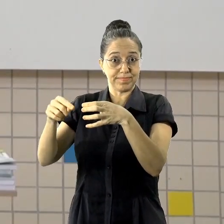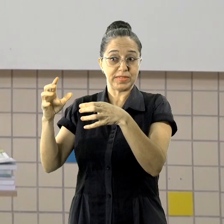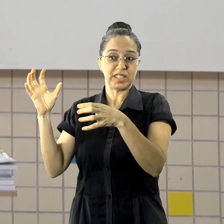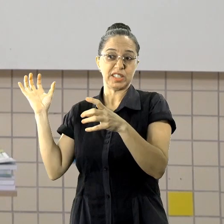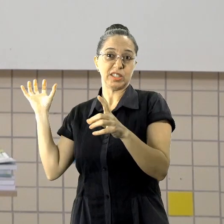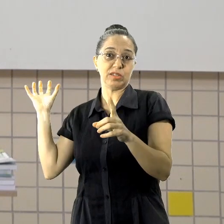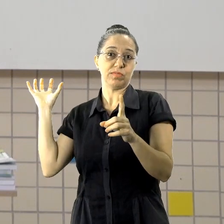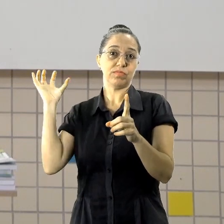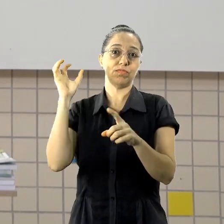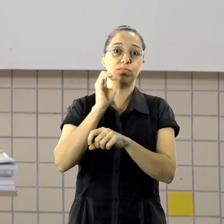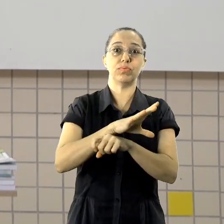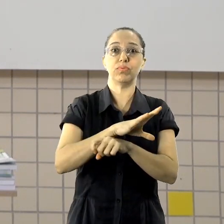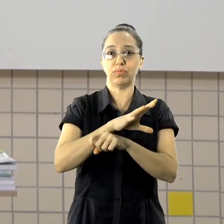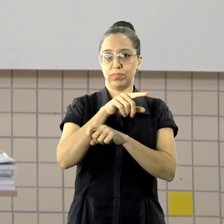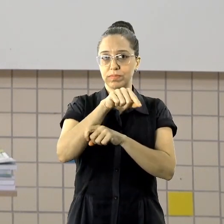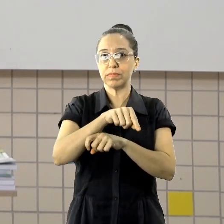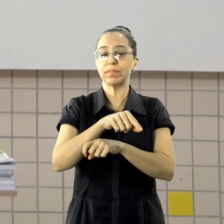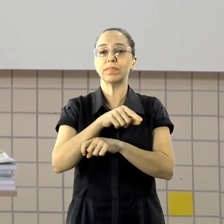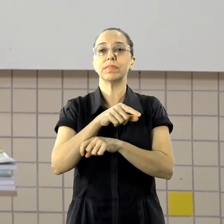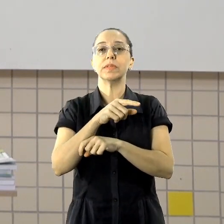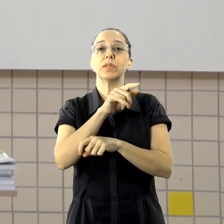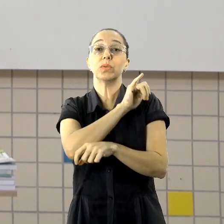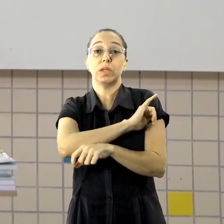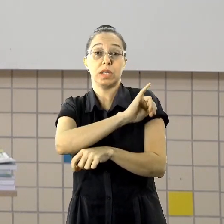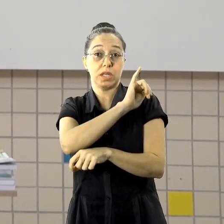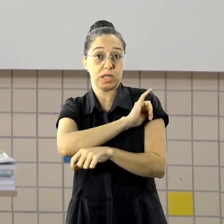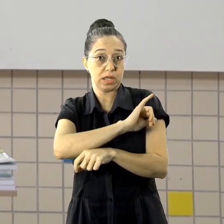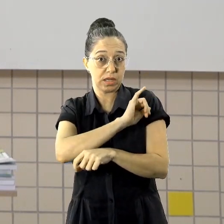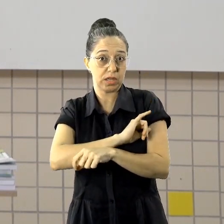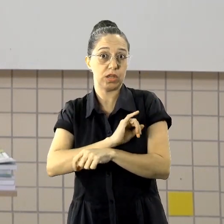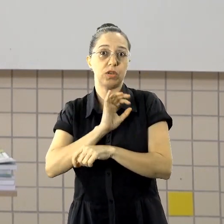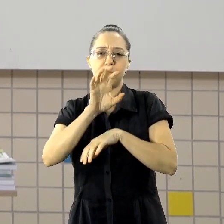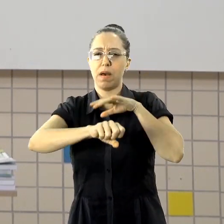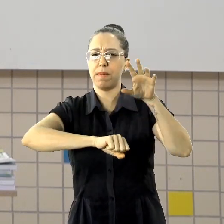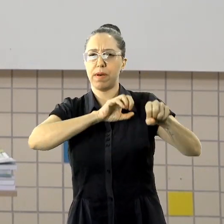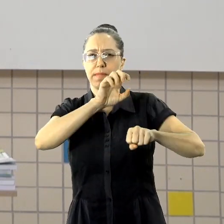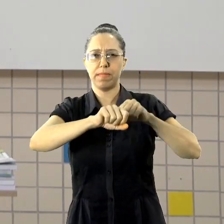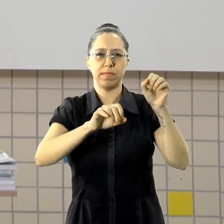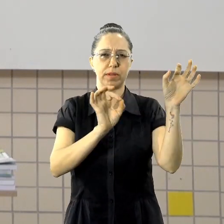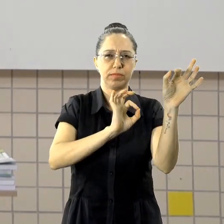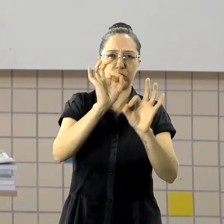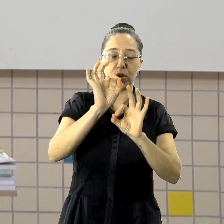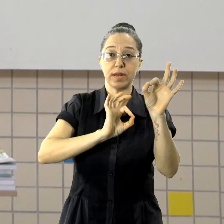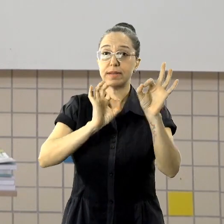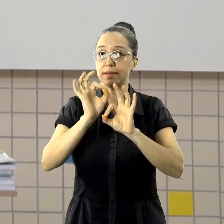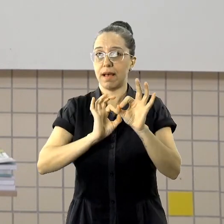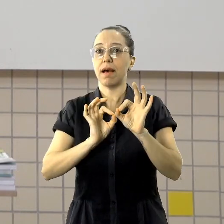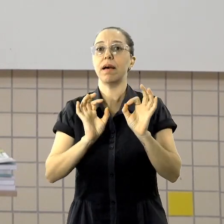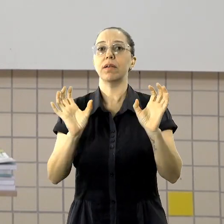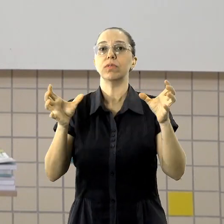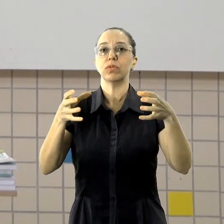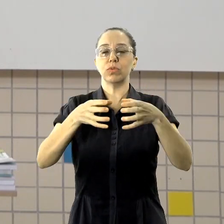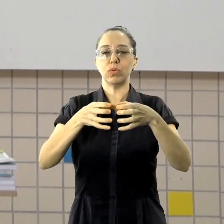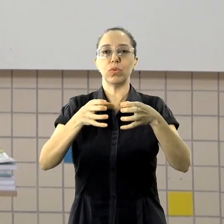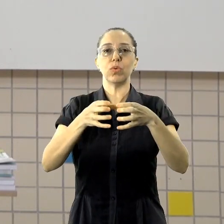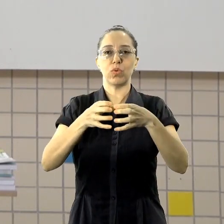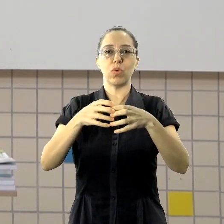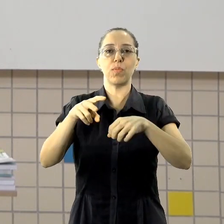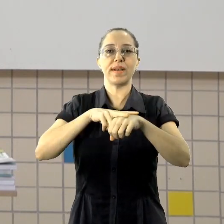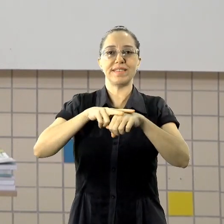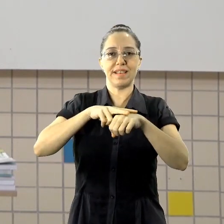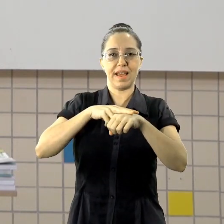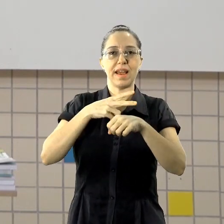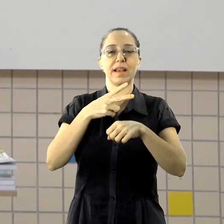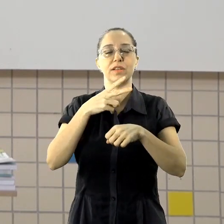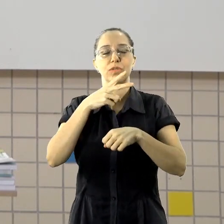de armas que ficava lá na praia de Copacabana e por causa disso eles se mobilizaram. O exército, claro, foi em cima, a mando